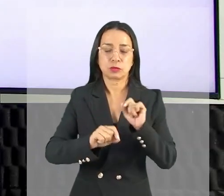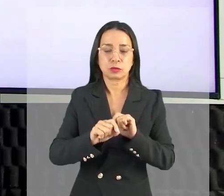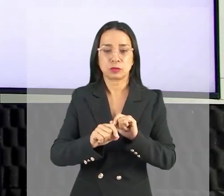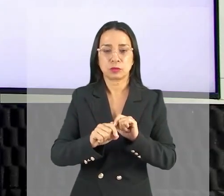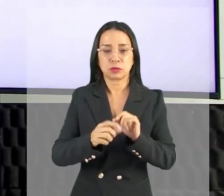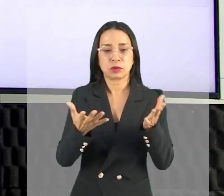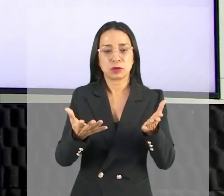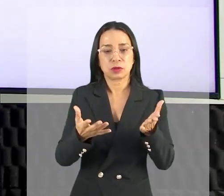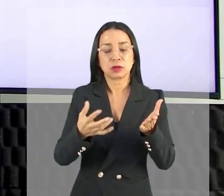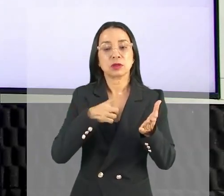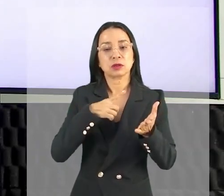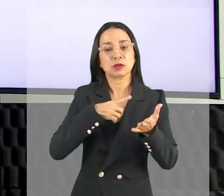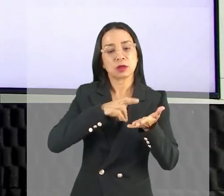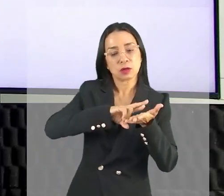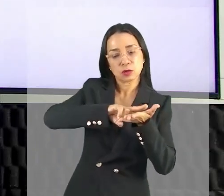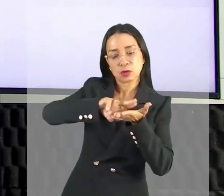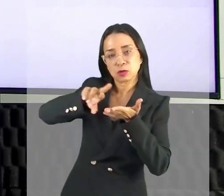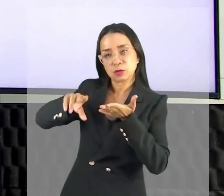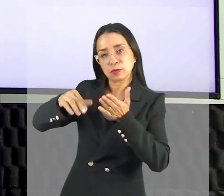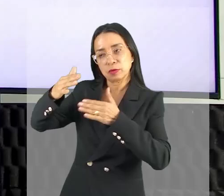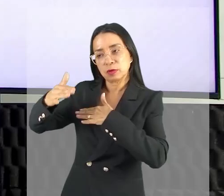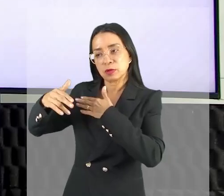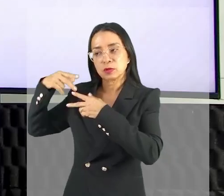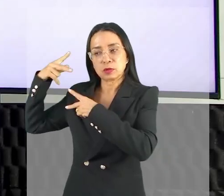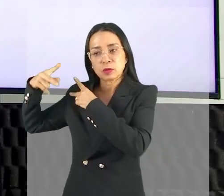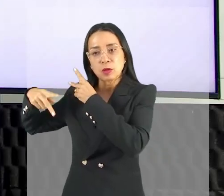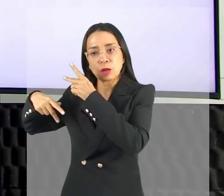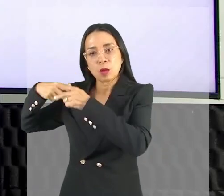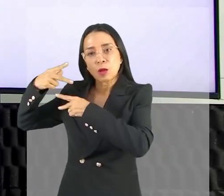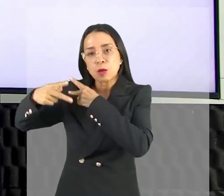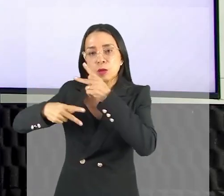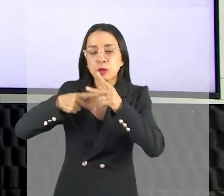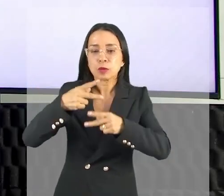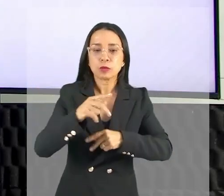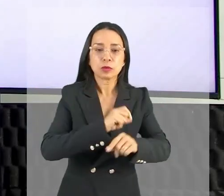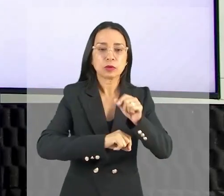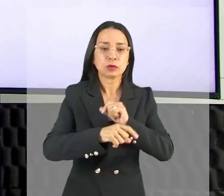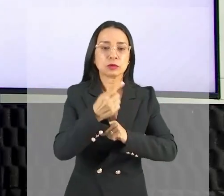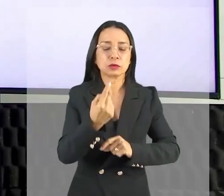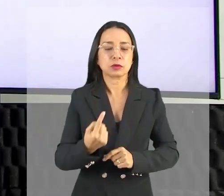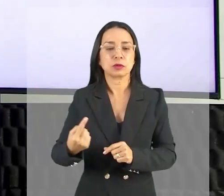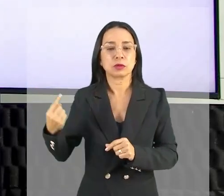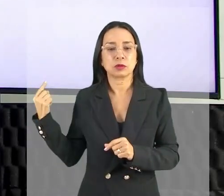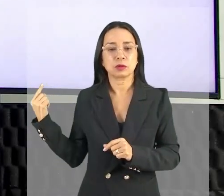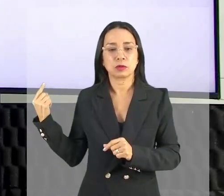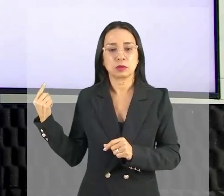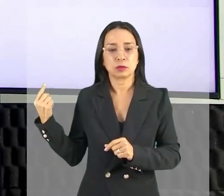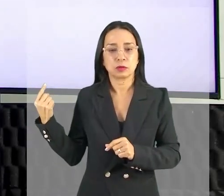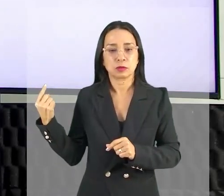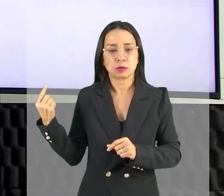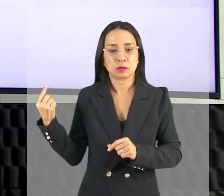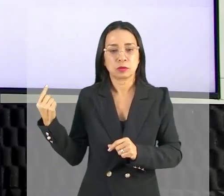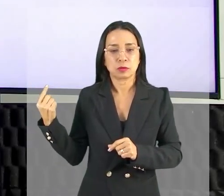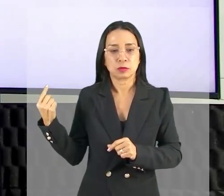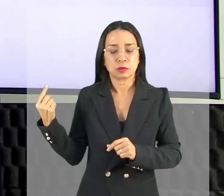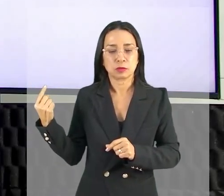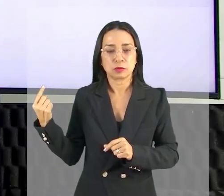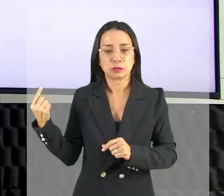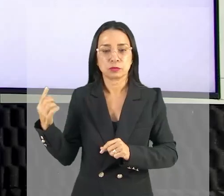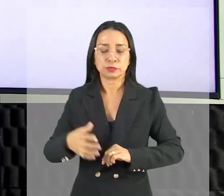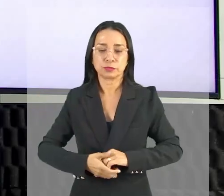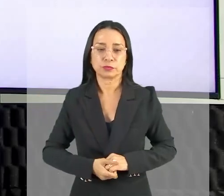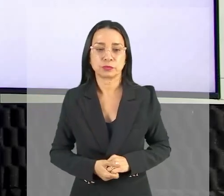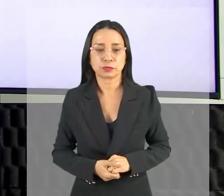vêm de distintas linhagens evolutivas. Eles não vão ser monogaméticos, isso aqui nem está em discussão, né? Se